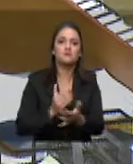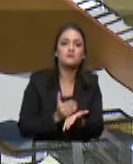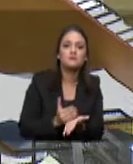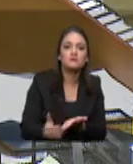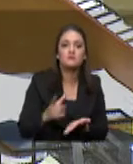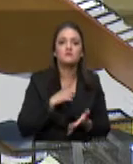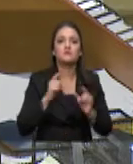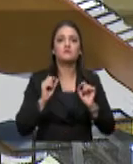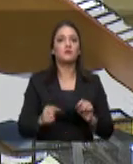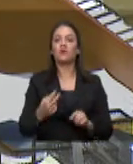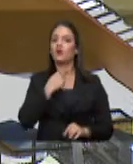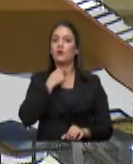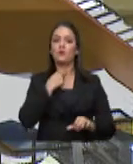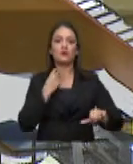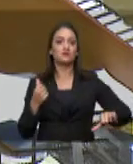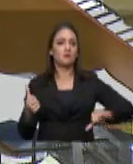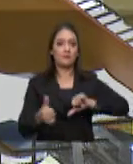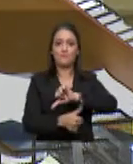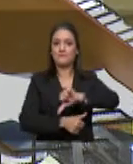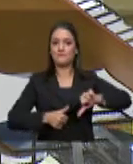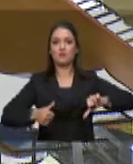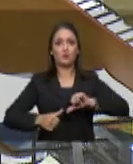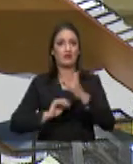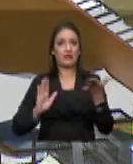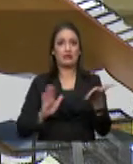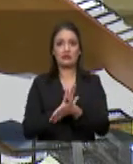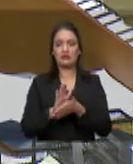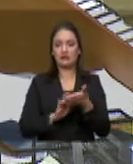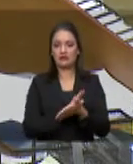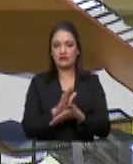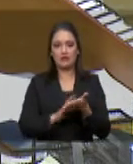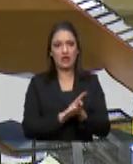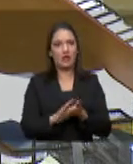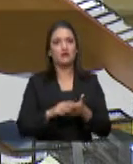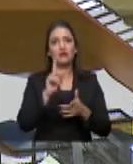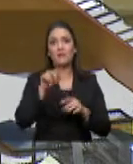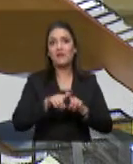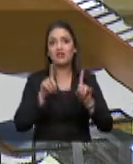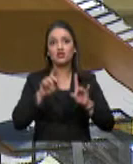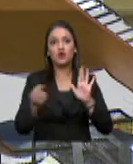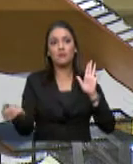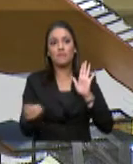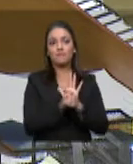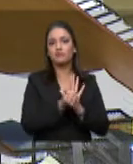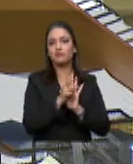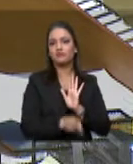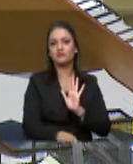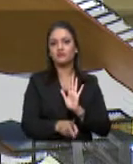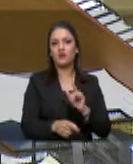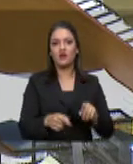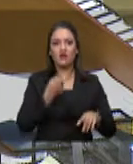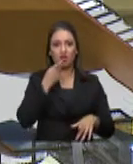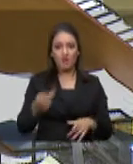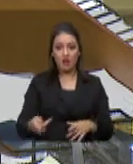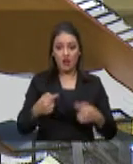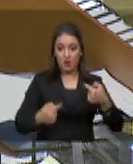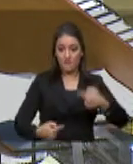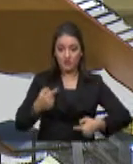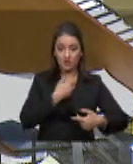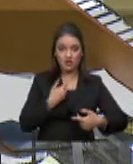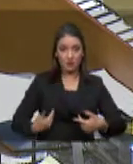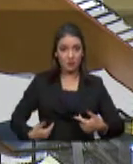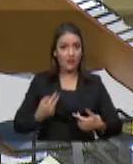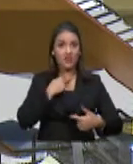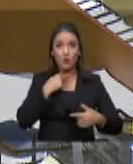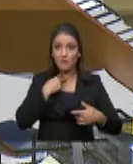uma imutabilidade própria das cláusulas pétreas. Tornar inflexível uma política pública com base no princípio